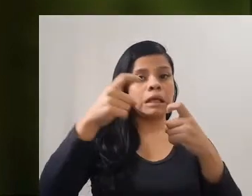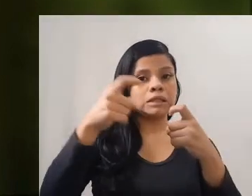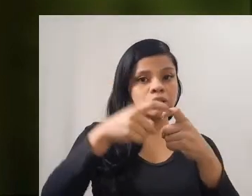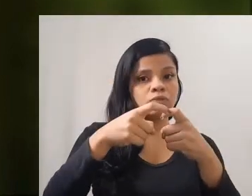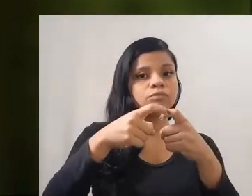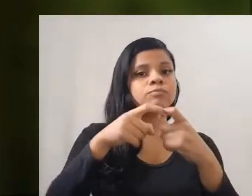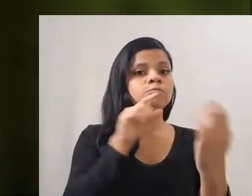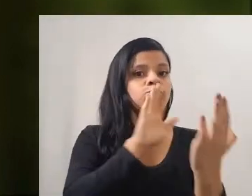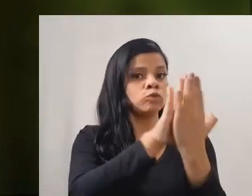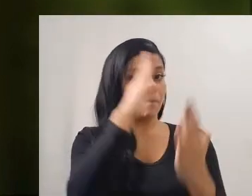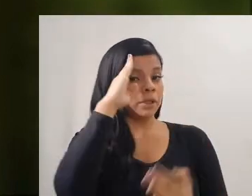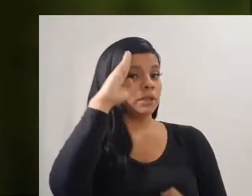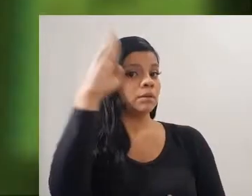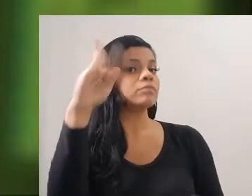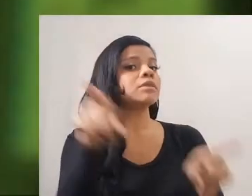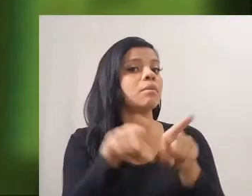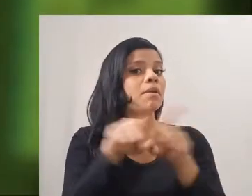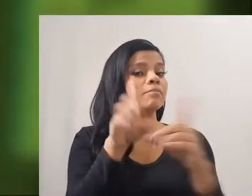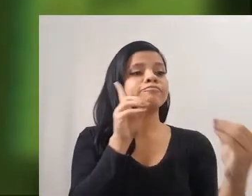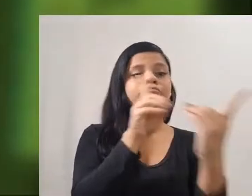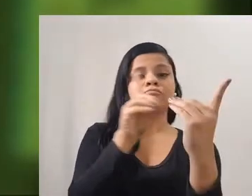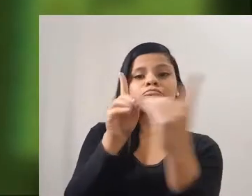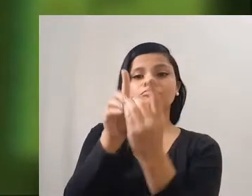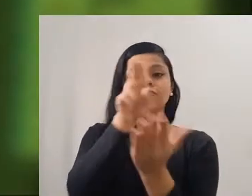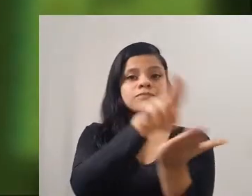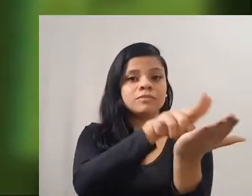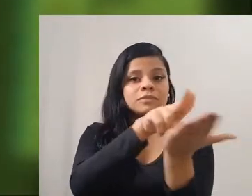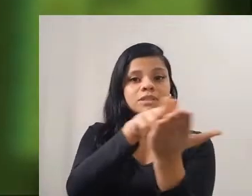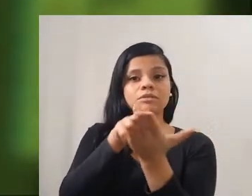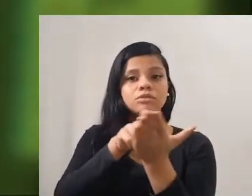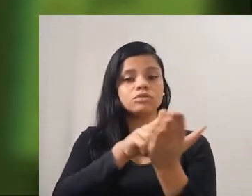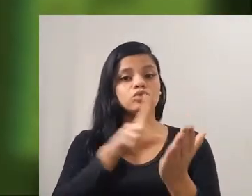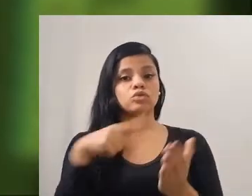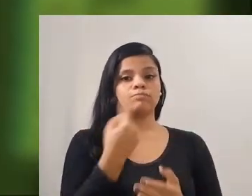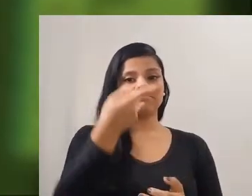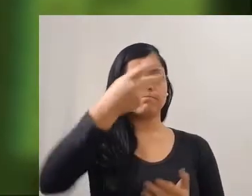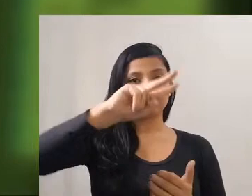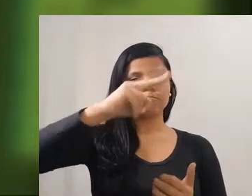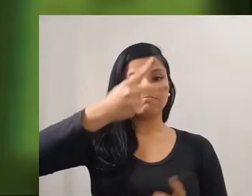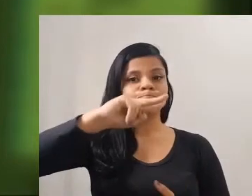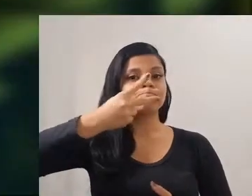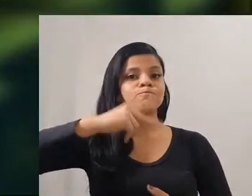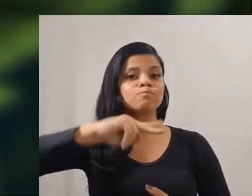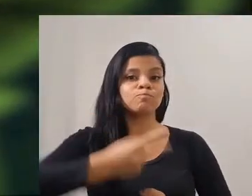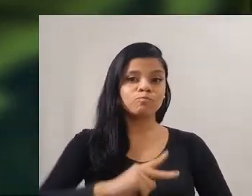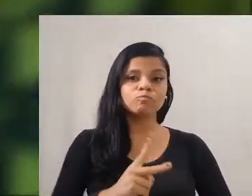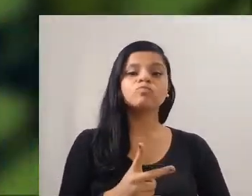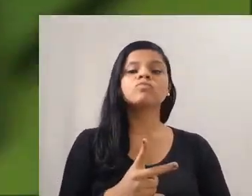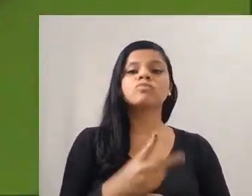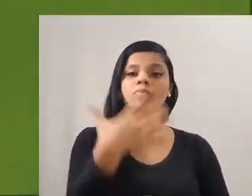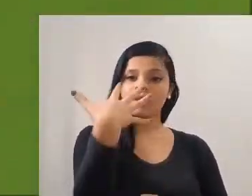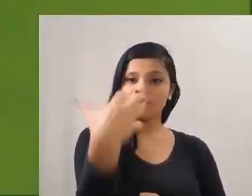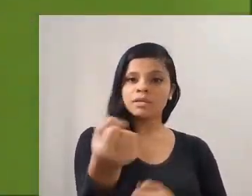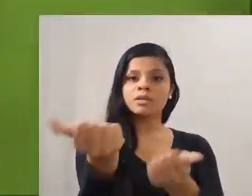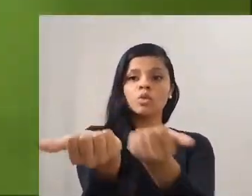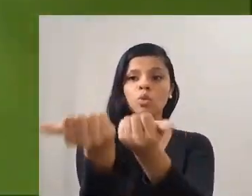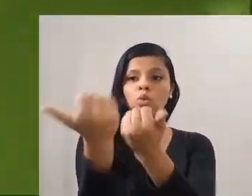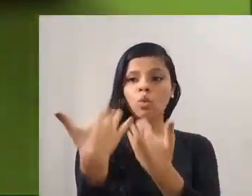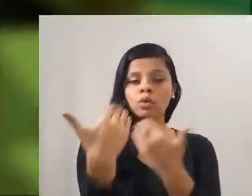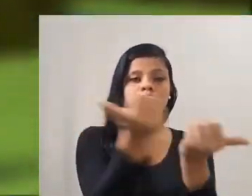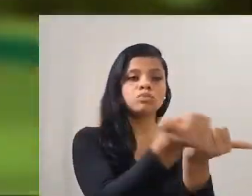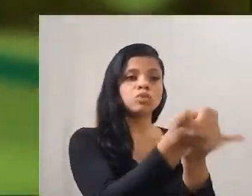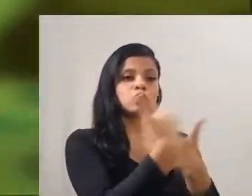linha de frente do hospital e para os pacientes. Nos revezamos em turnos desde então para receber as doações de empresas